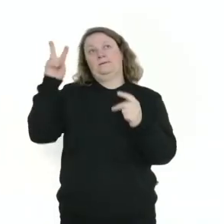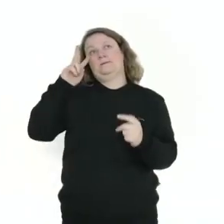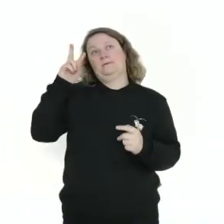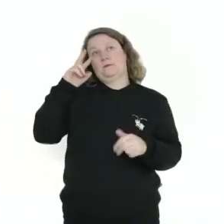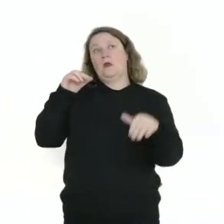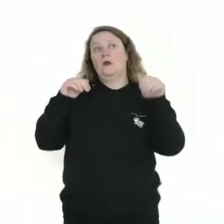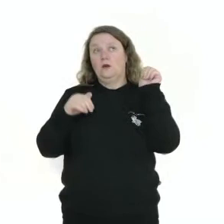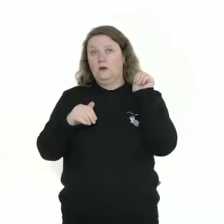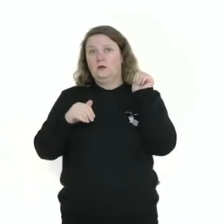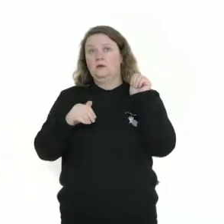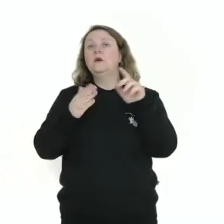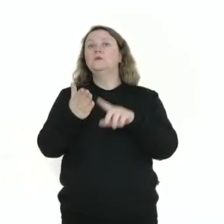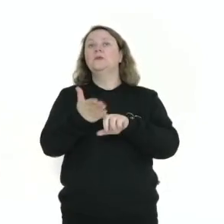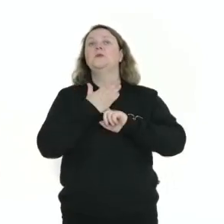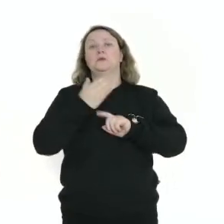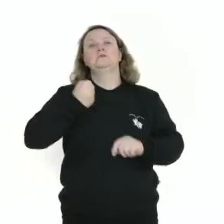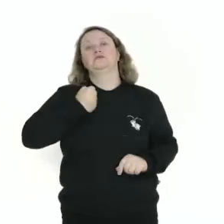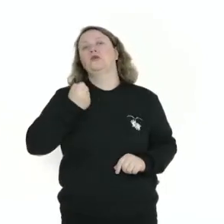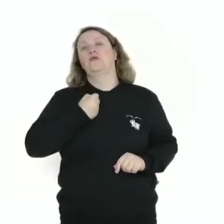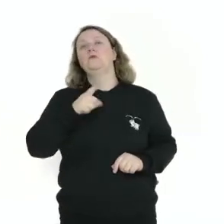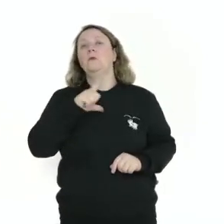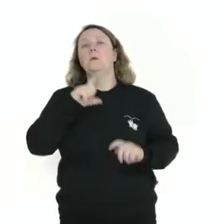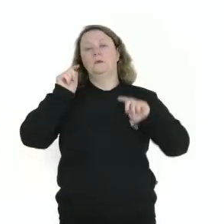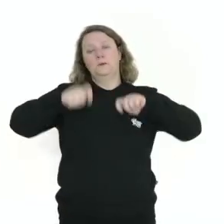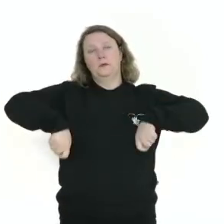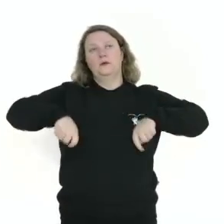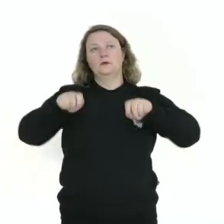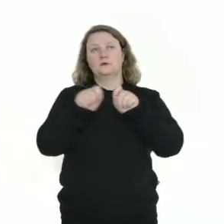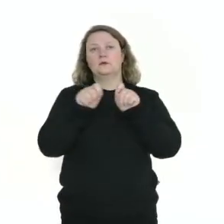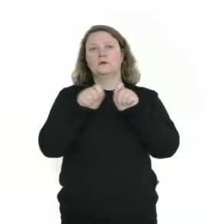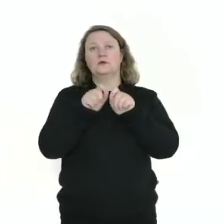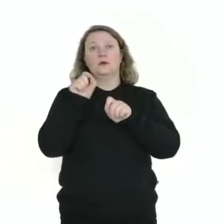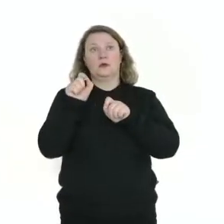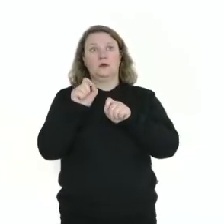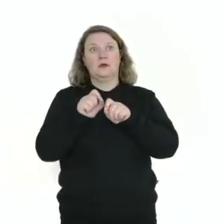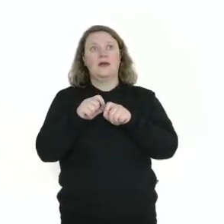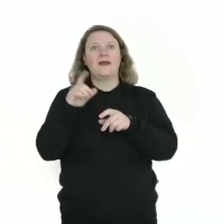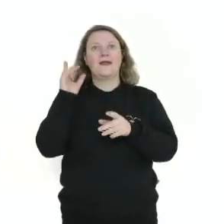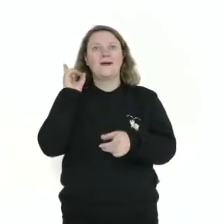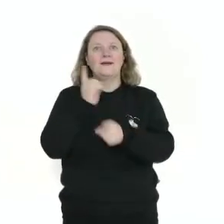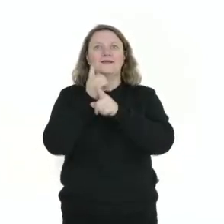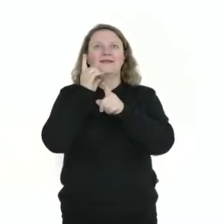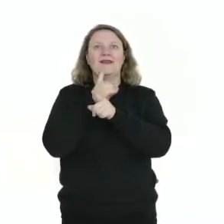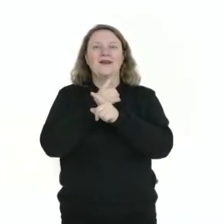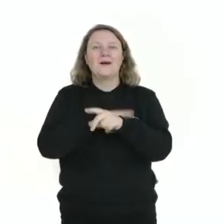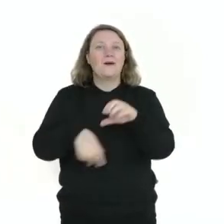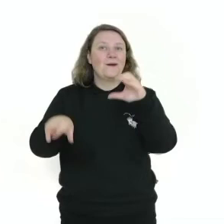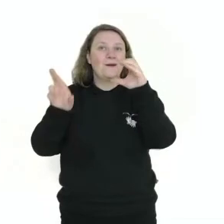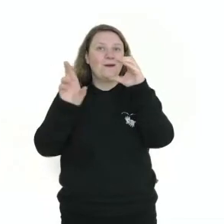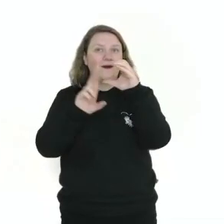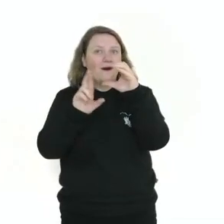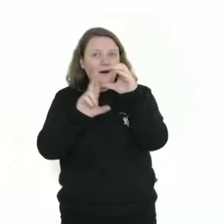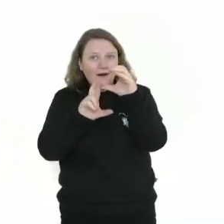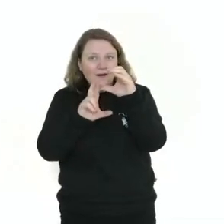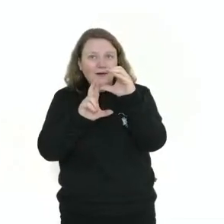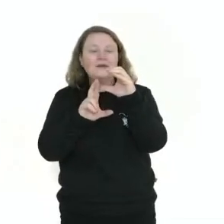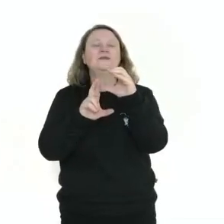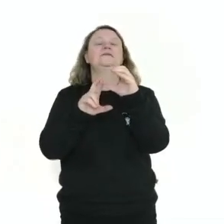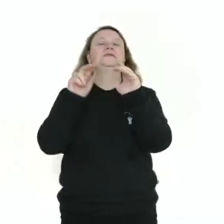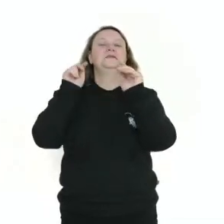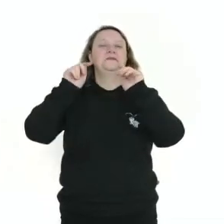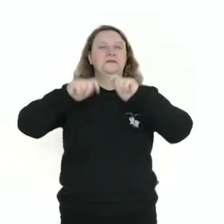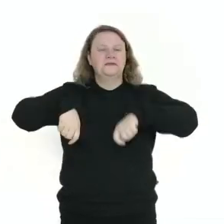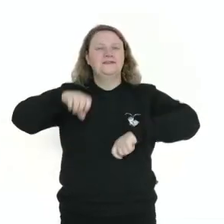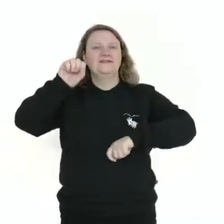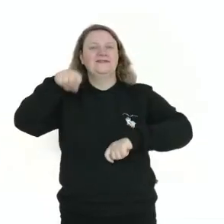apótema. Então, se ele me deu apótema, eu consigo o raio dele. Pode ser assim? Pode. Então, ó, o apótema